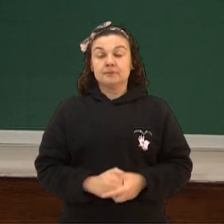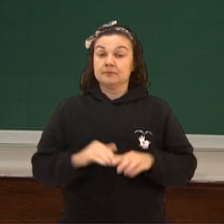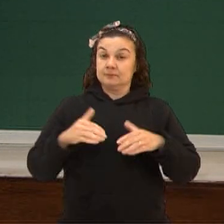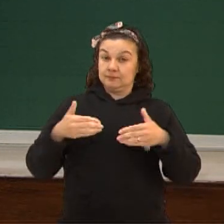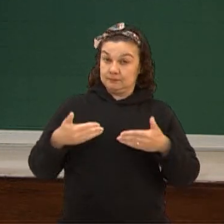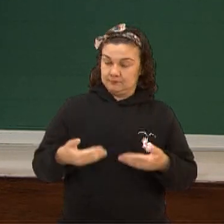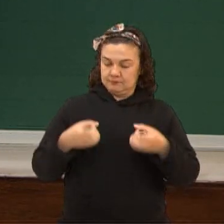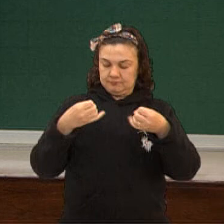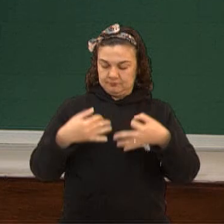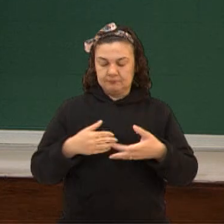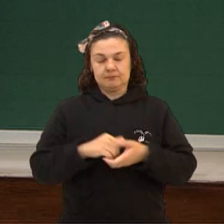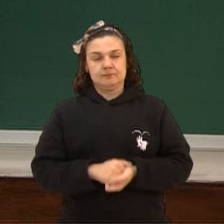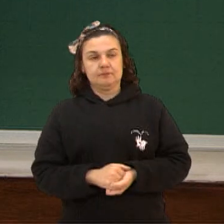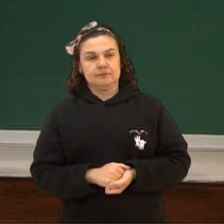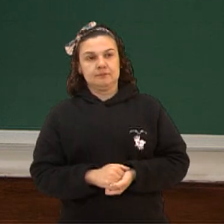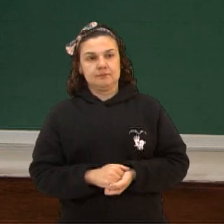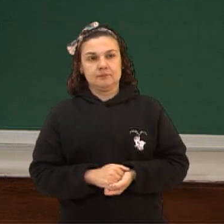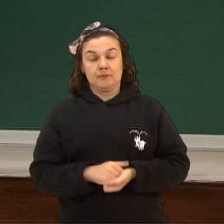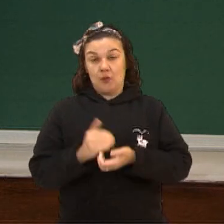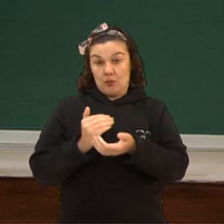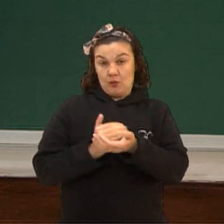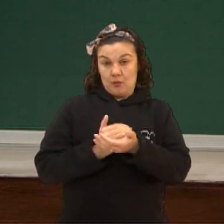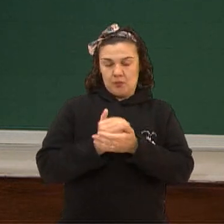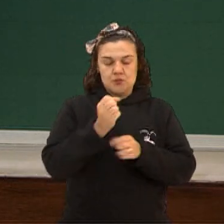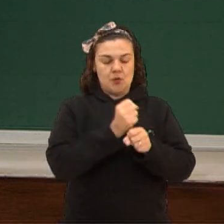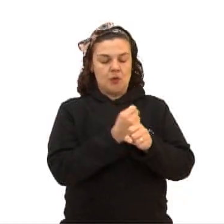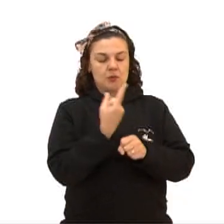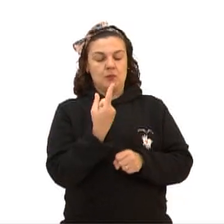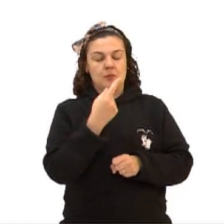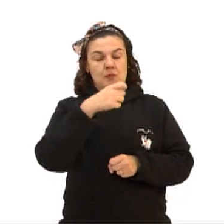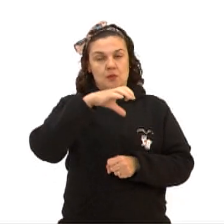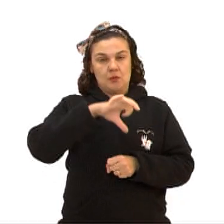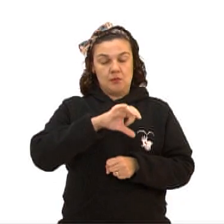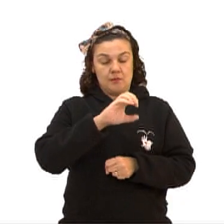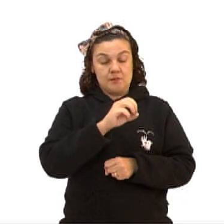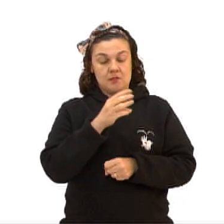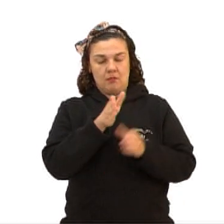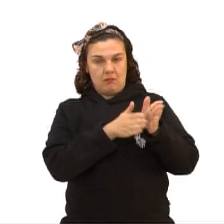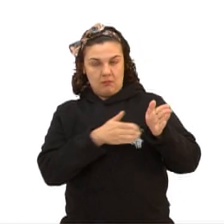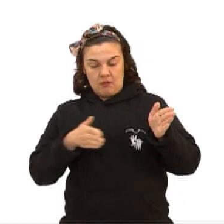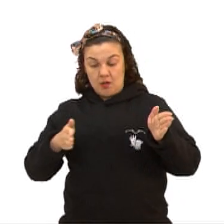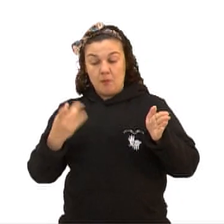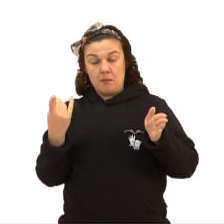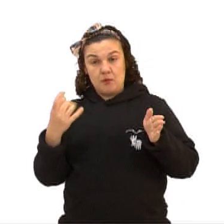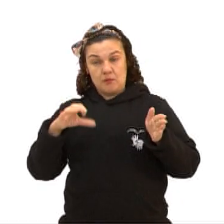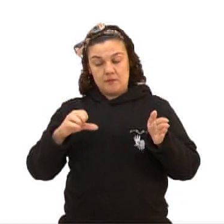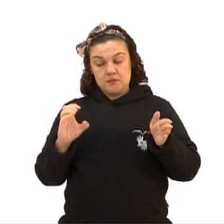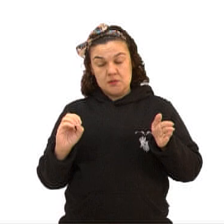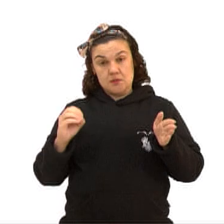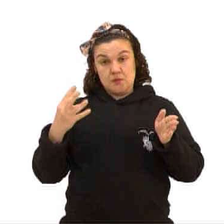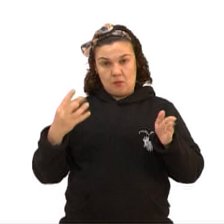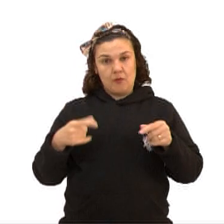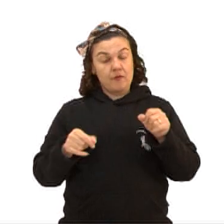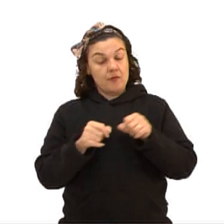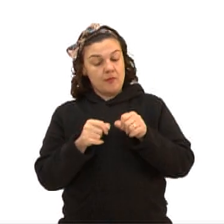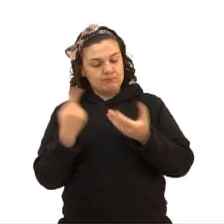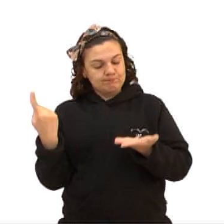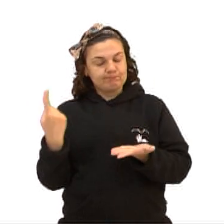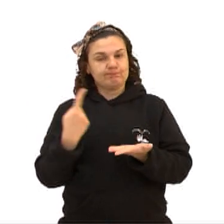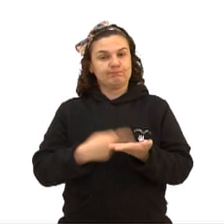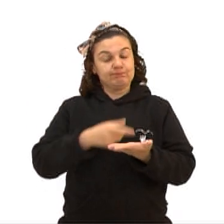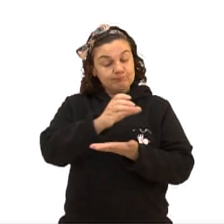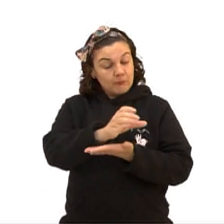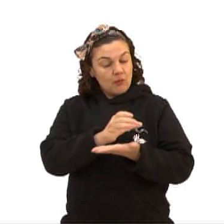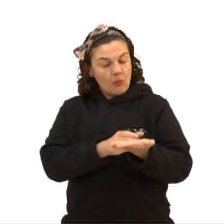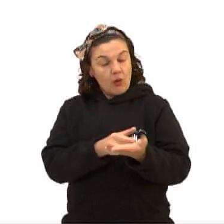Dito isso, no ano de 1903, entre 1903 e 1904, foi assinado esse primeiro contrato